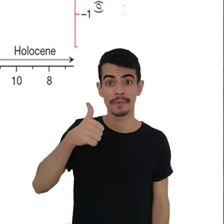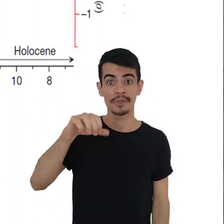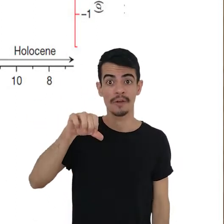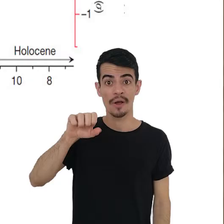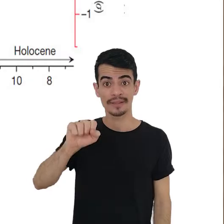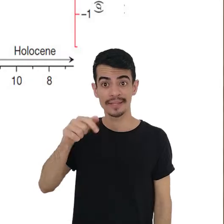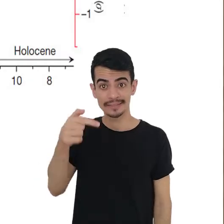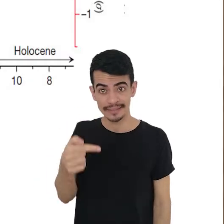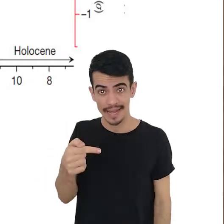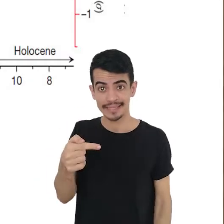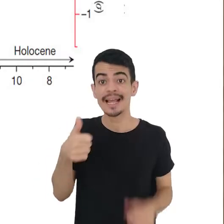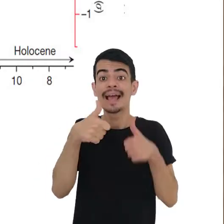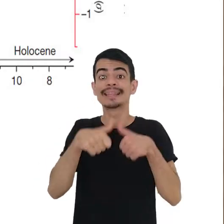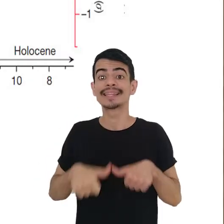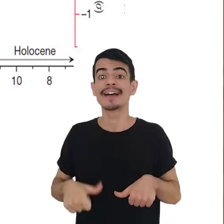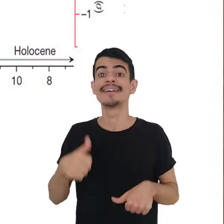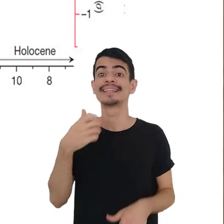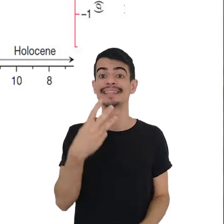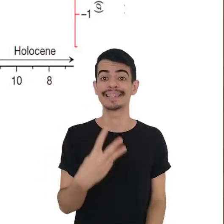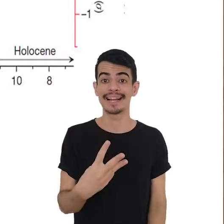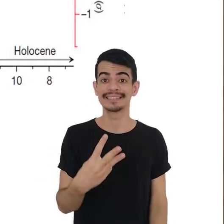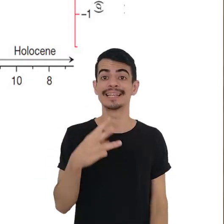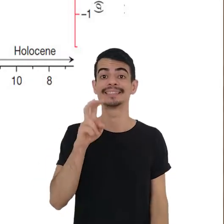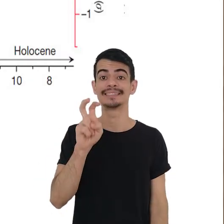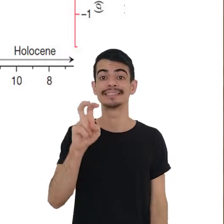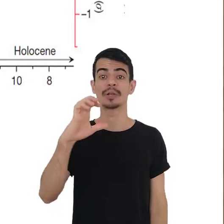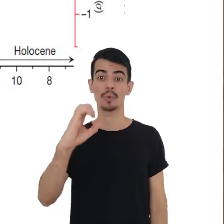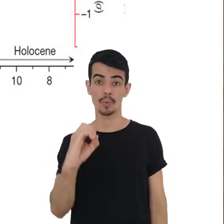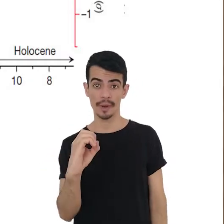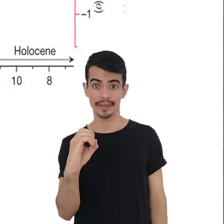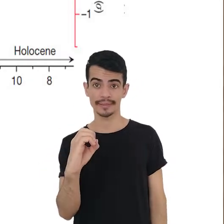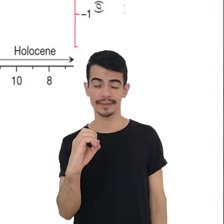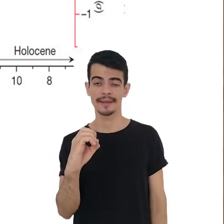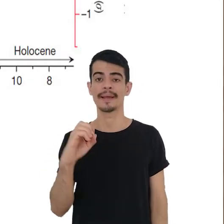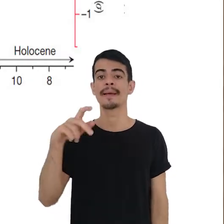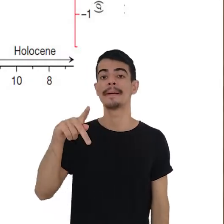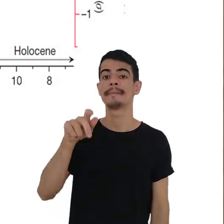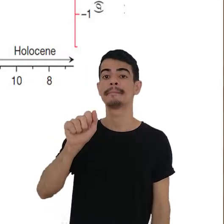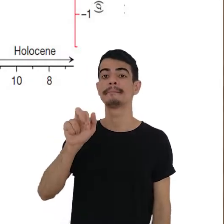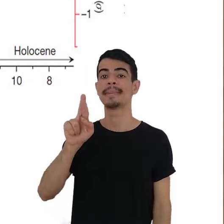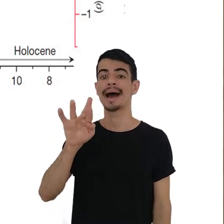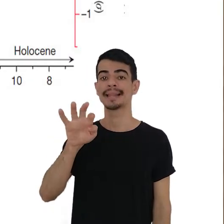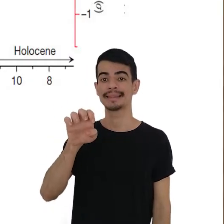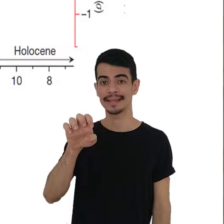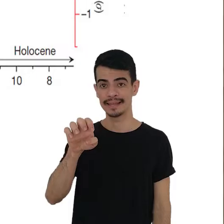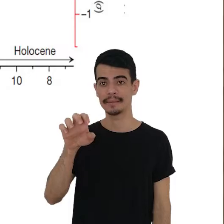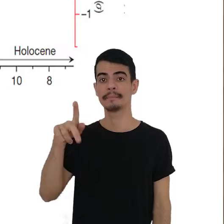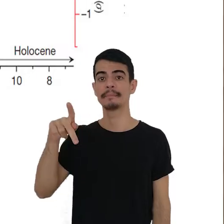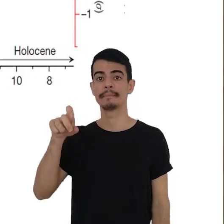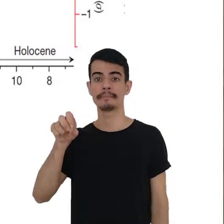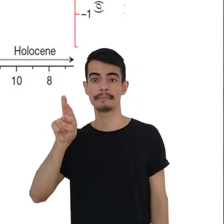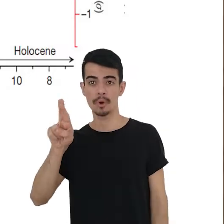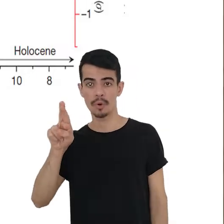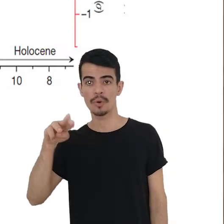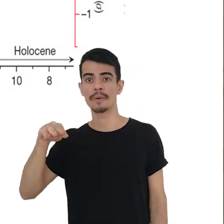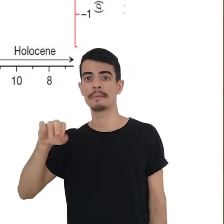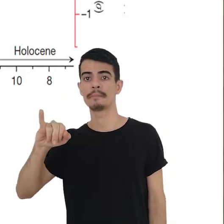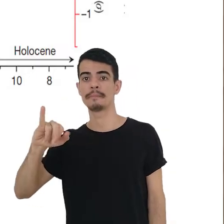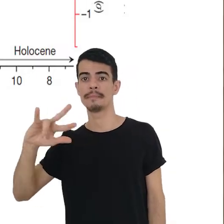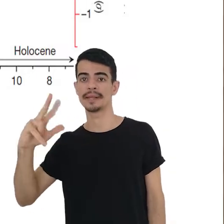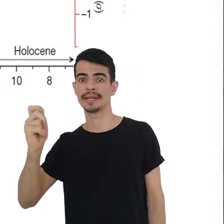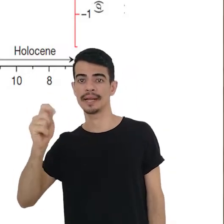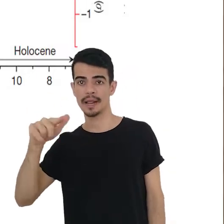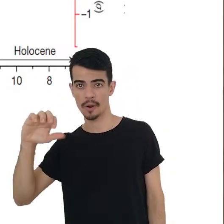e ele tinha um valor de 350 partes por milhão, 350 ppm.